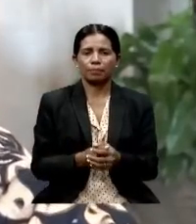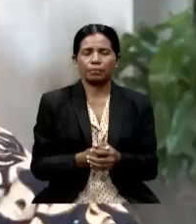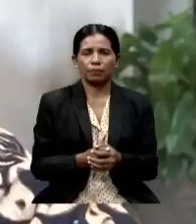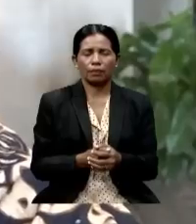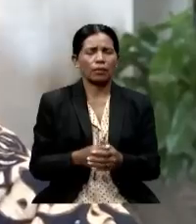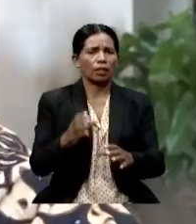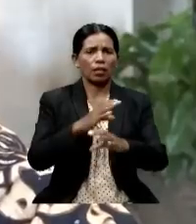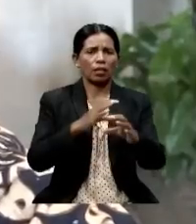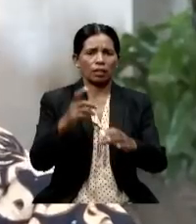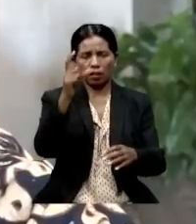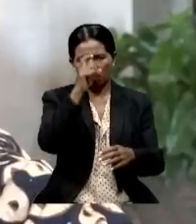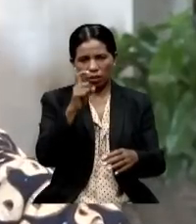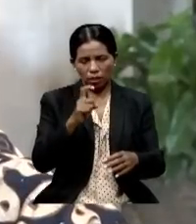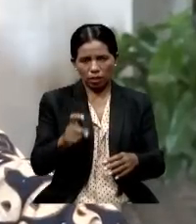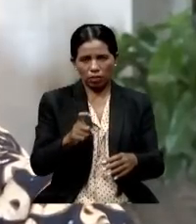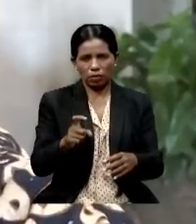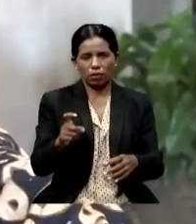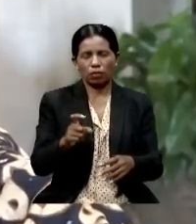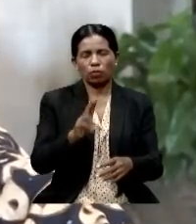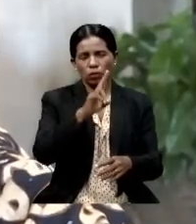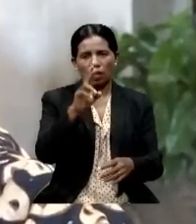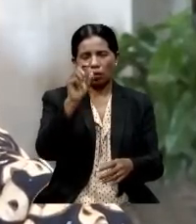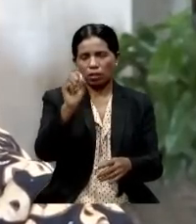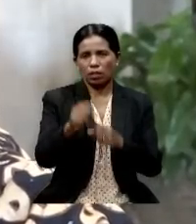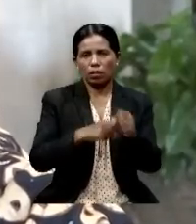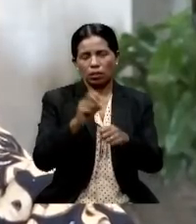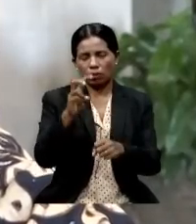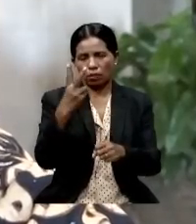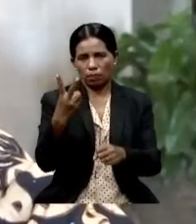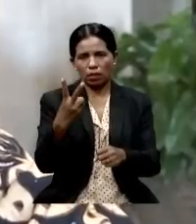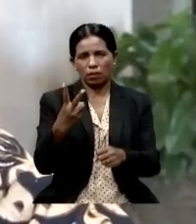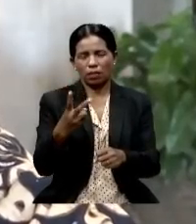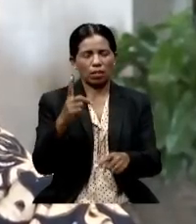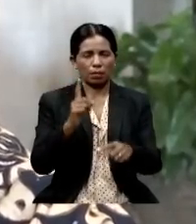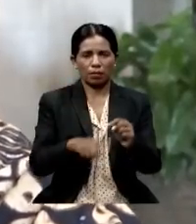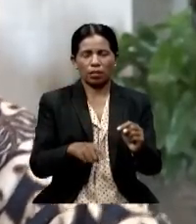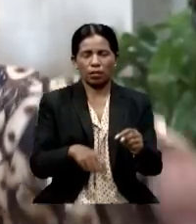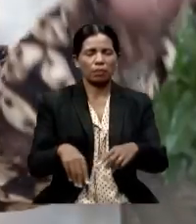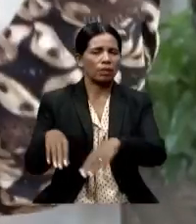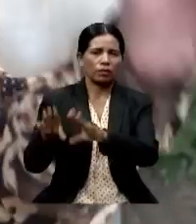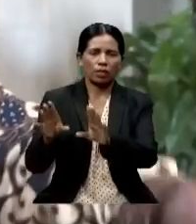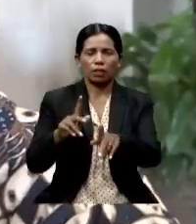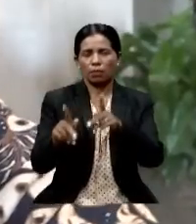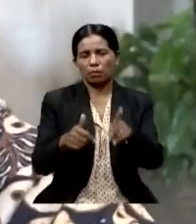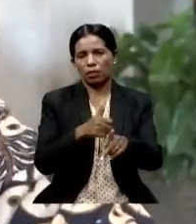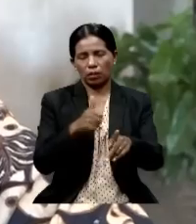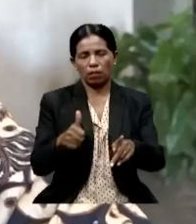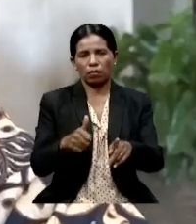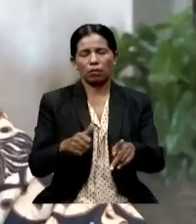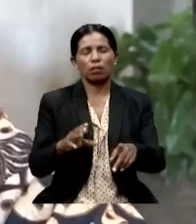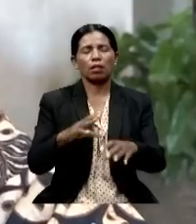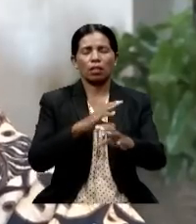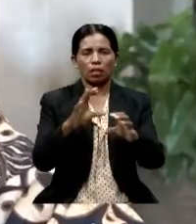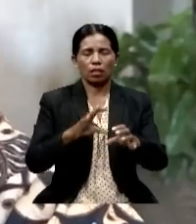kareta tuan no rosianos ne ne kareta ita. Enquanto usamos lá, se a careta se deve privada, se deve